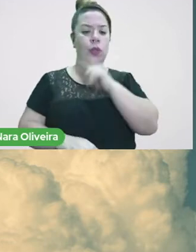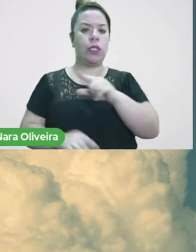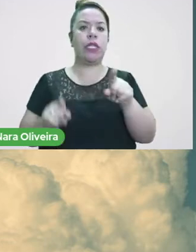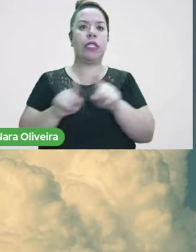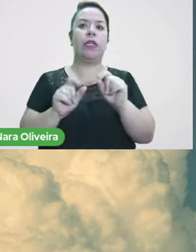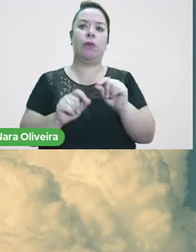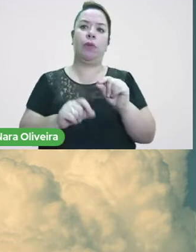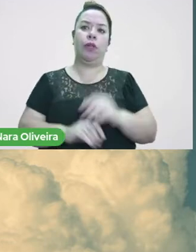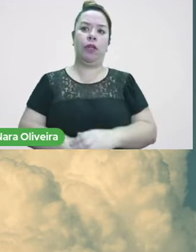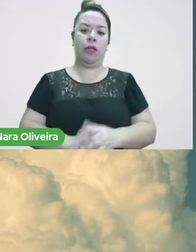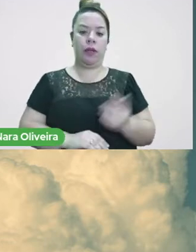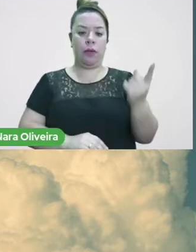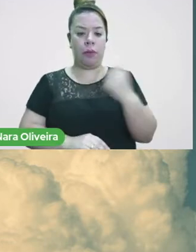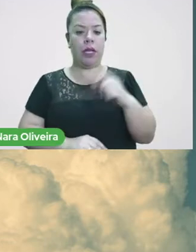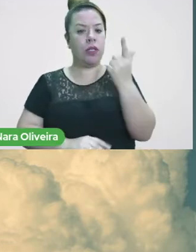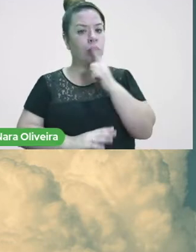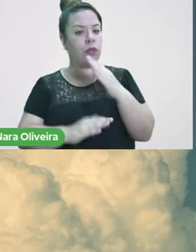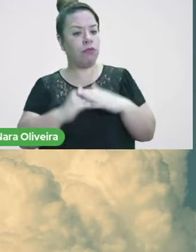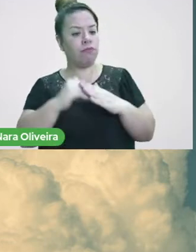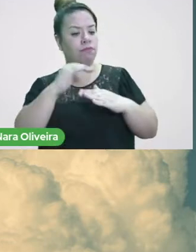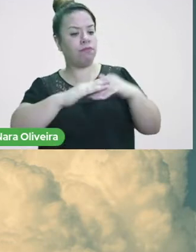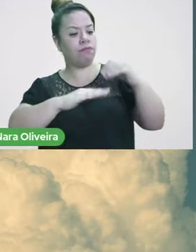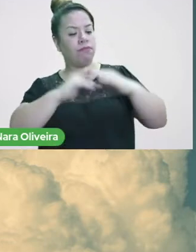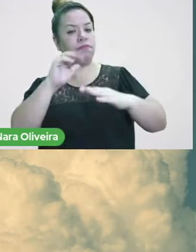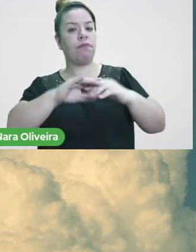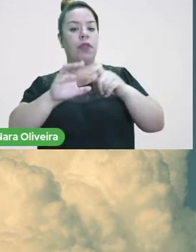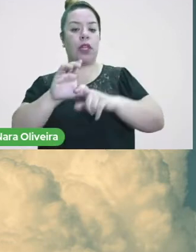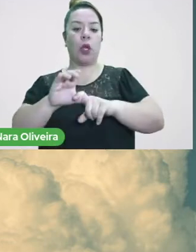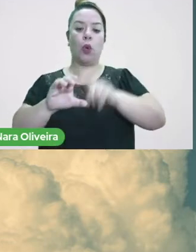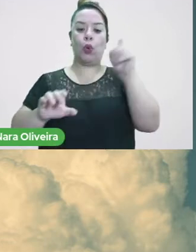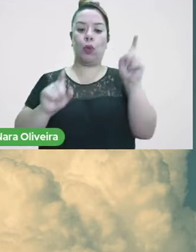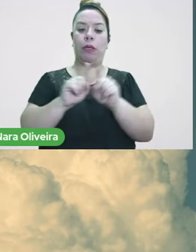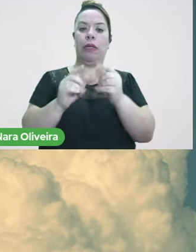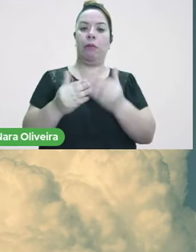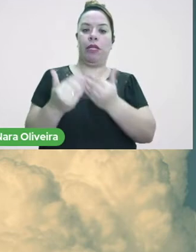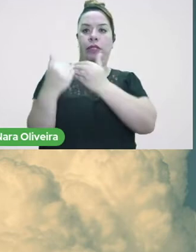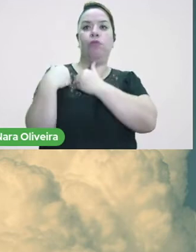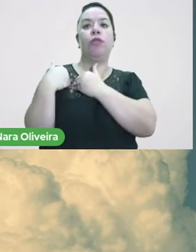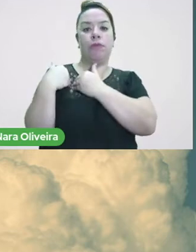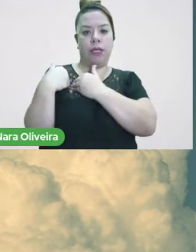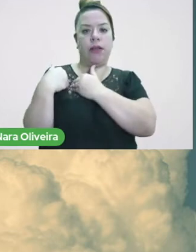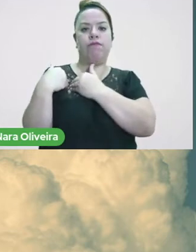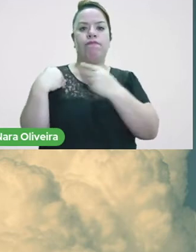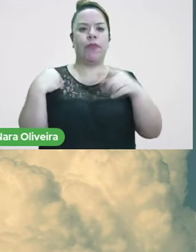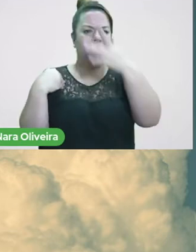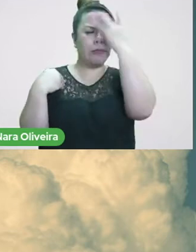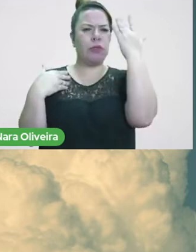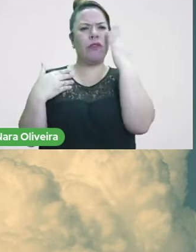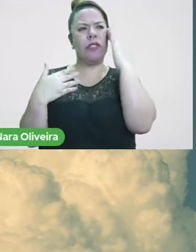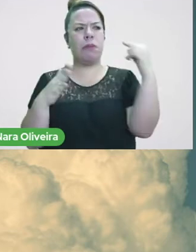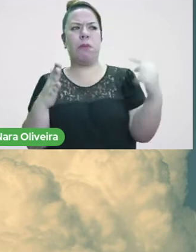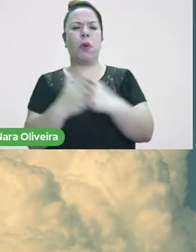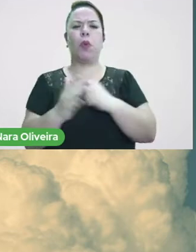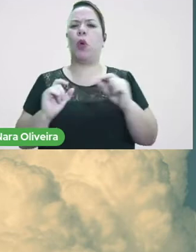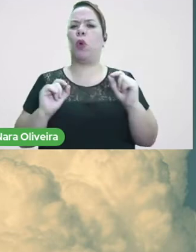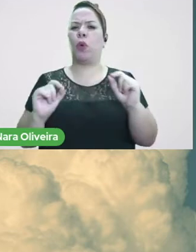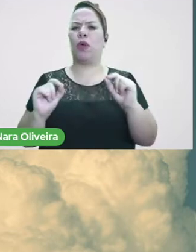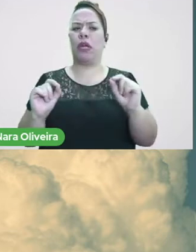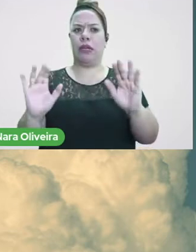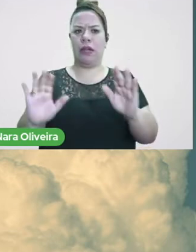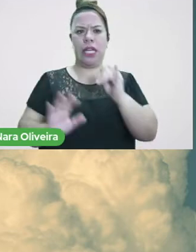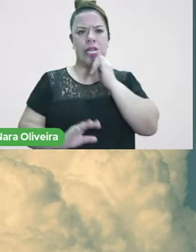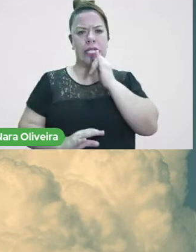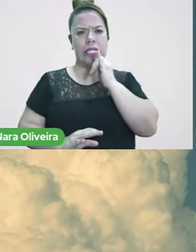Para construir essa autonomia e essa responsabilidade. As pessoas vão saber o que perguntar, tipo, eu não sei o que eu não